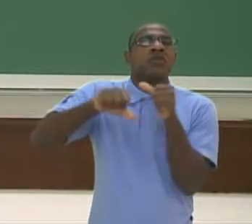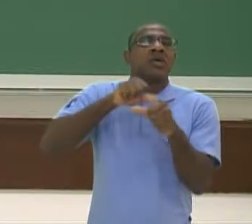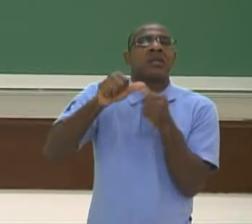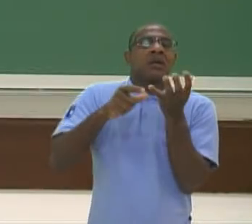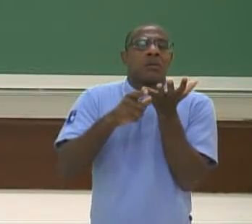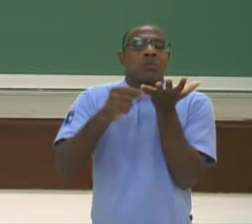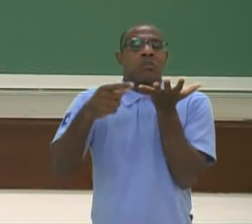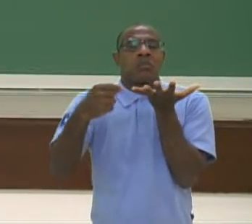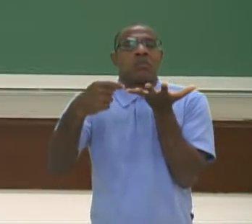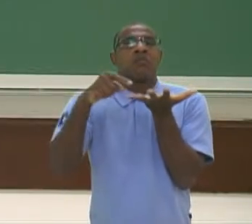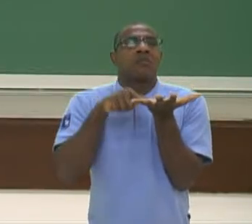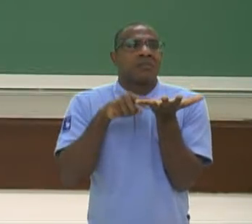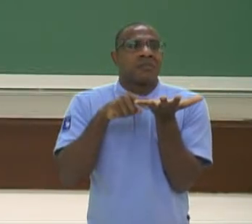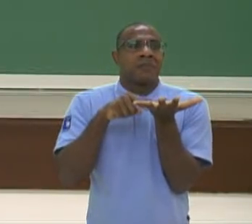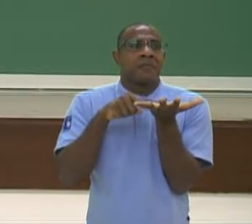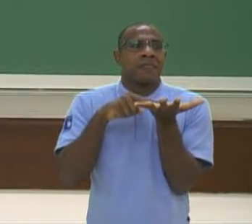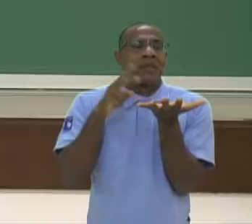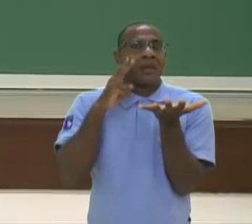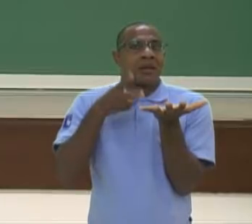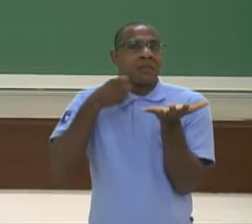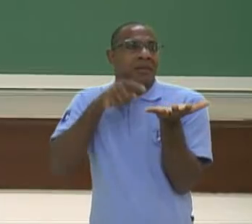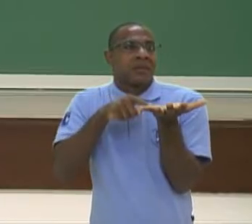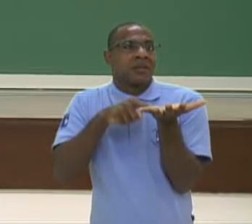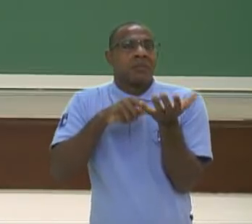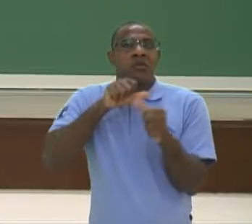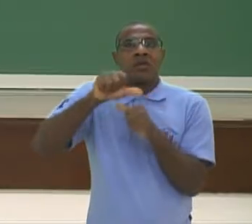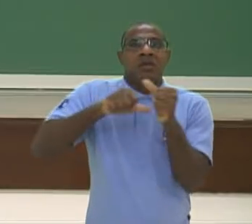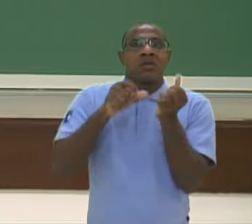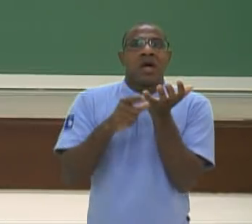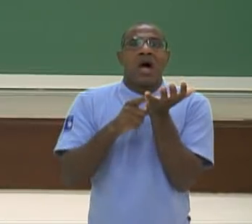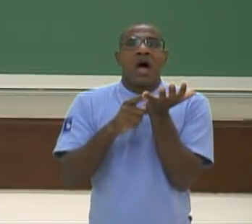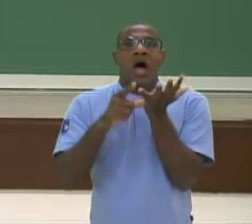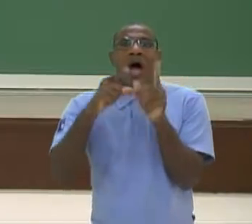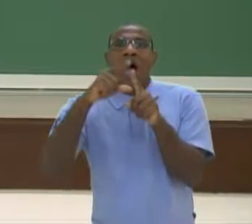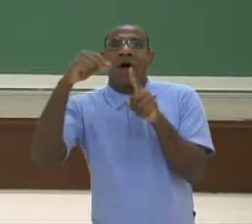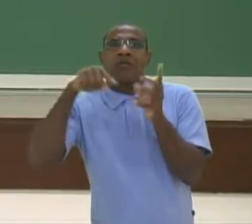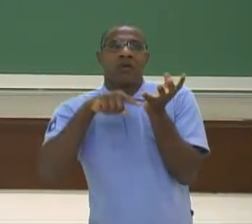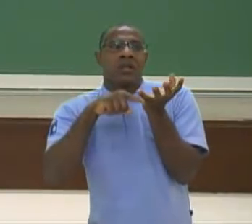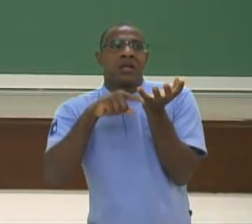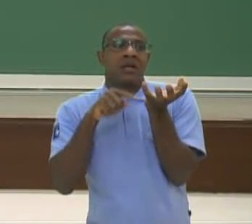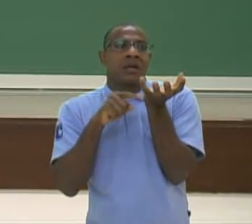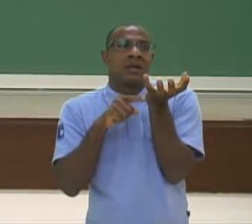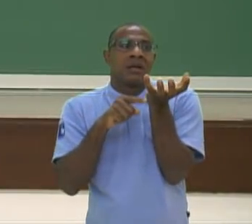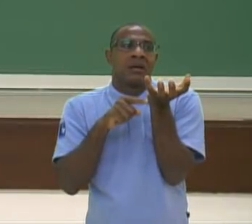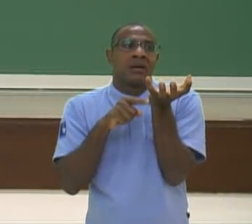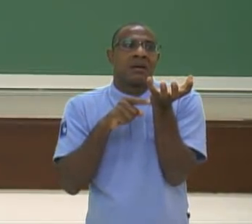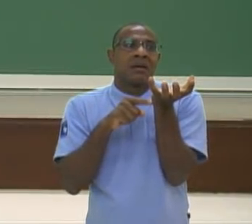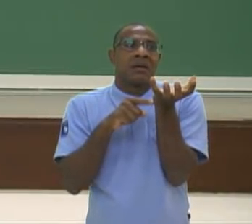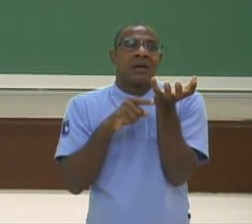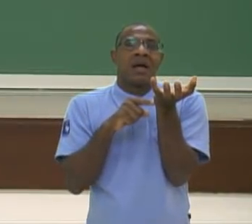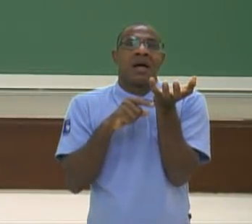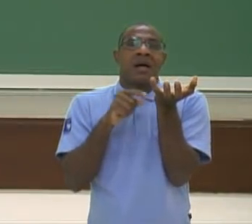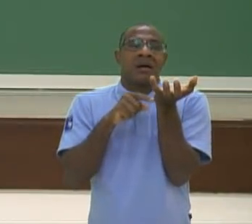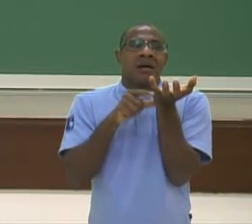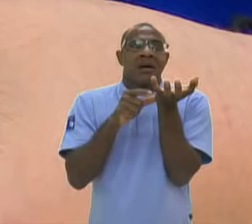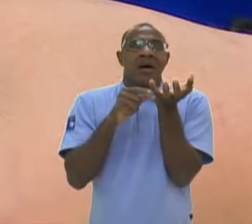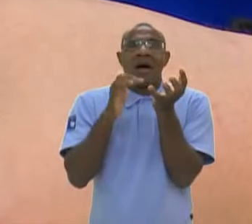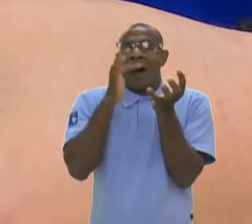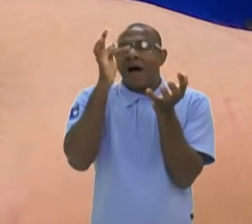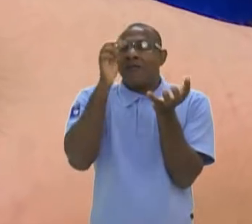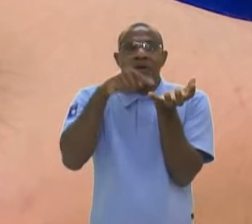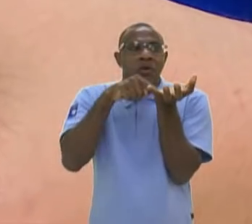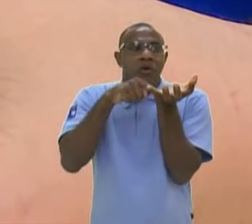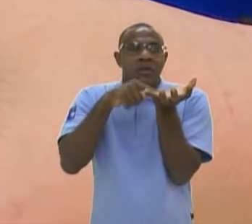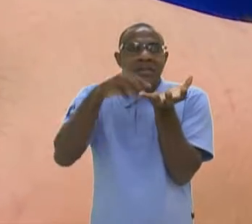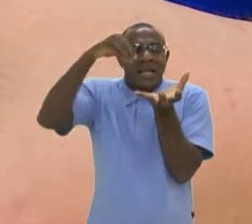das folhas? Então, quando a gente for olhar aqui, ó, a flor da margarida tá lá no centro. E não é